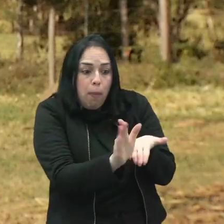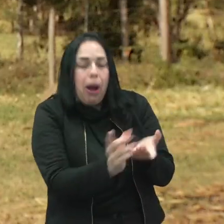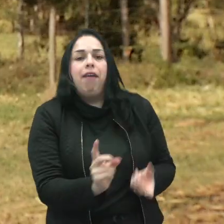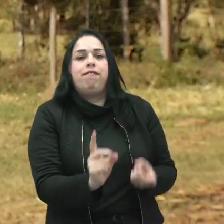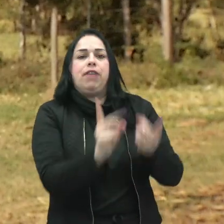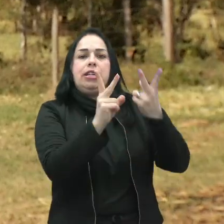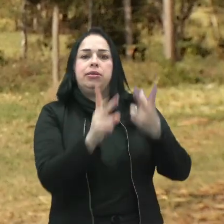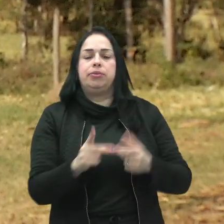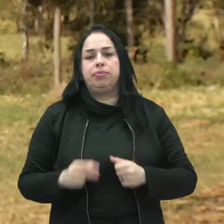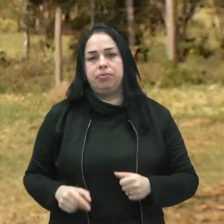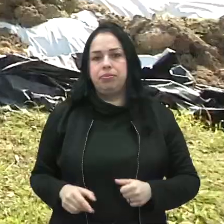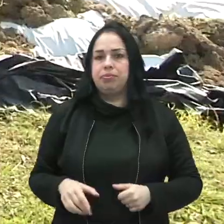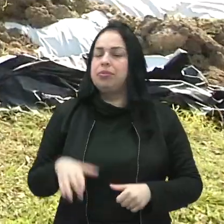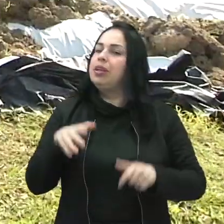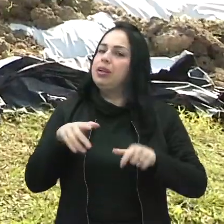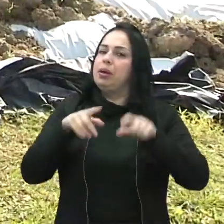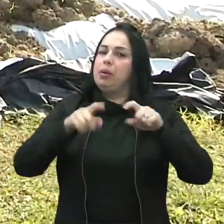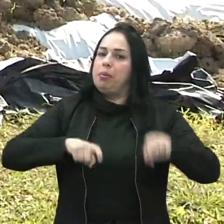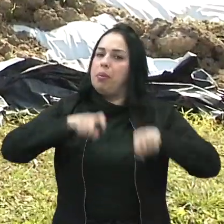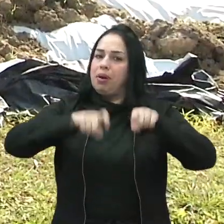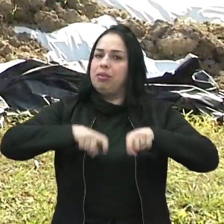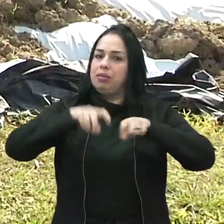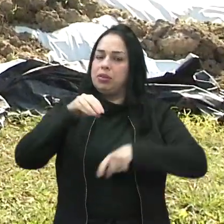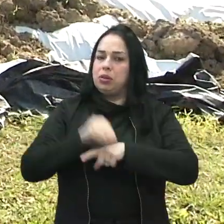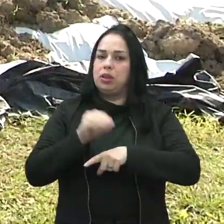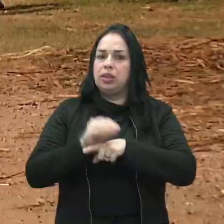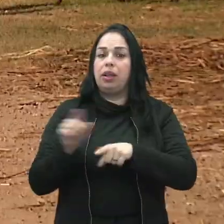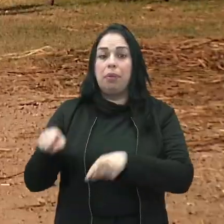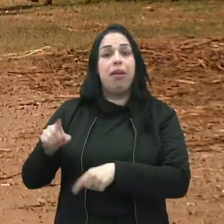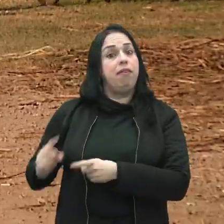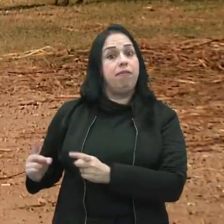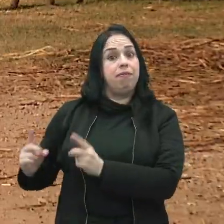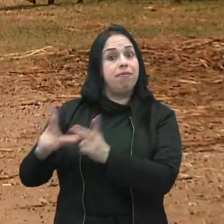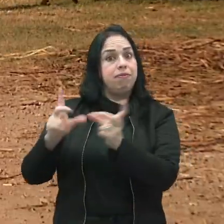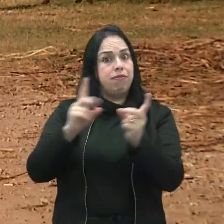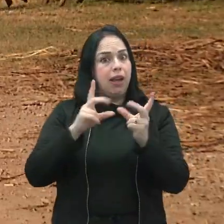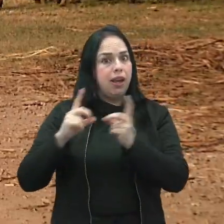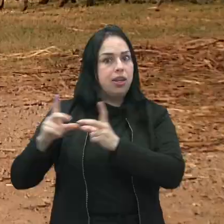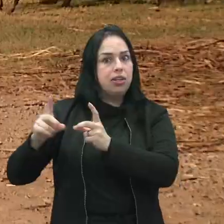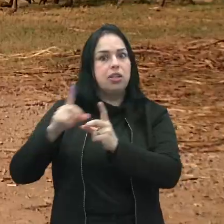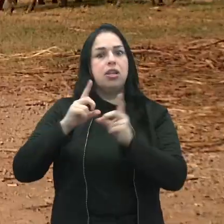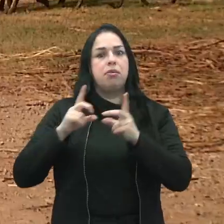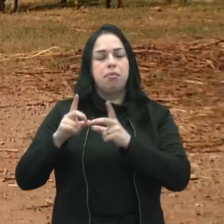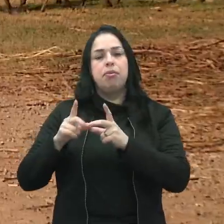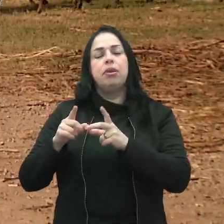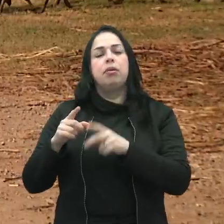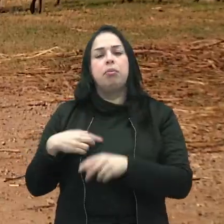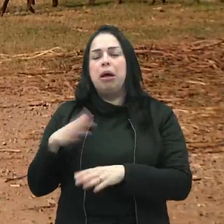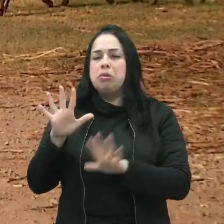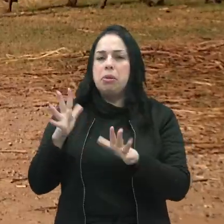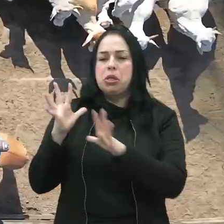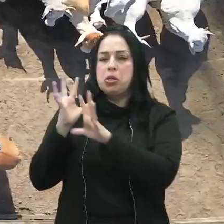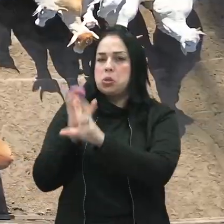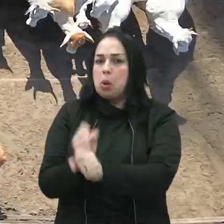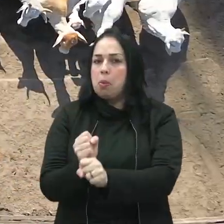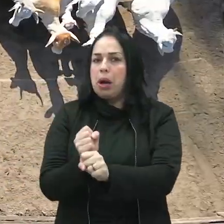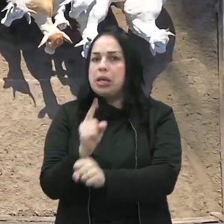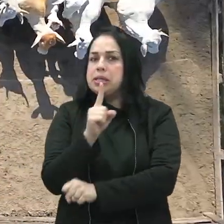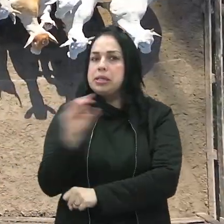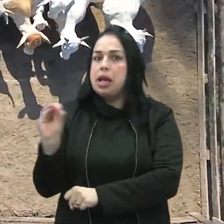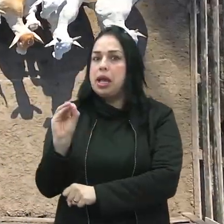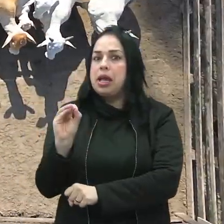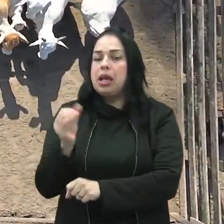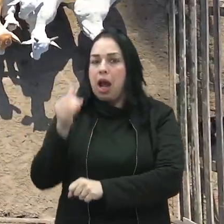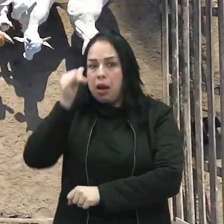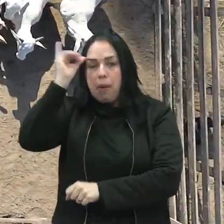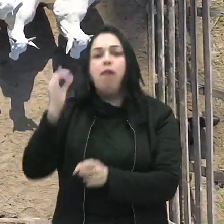o que sobra a gente vende. O pequeno produtor rural também trabalha com comercialização de gado para corte. Por ano,